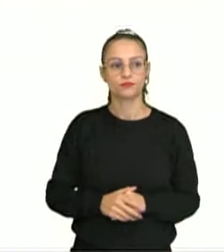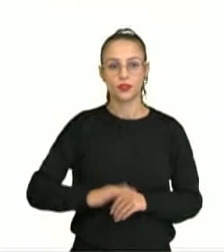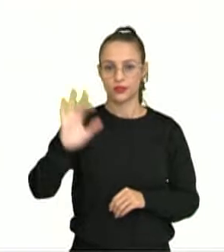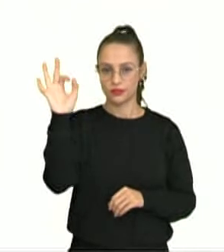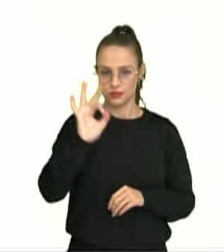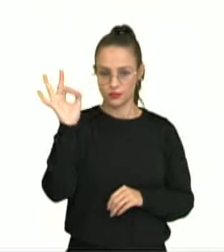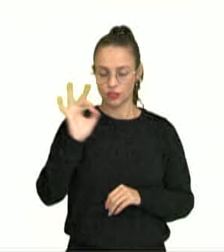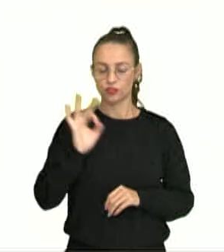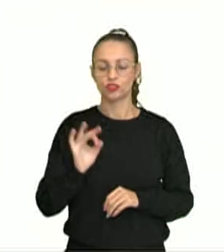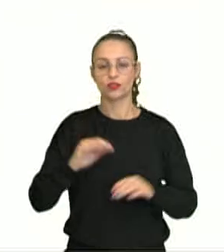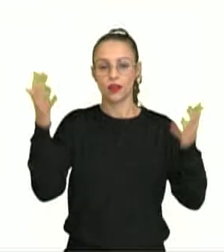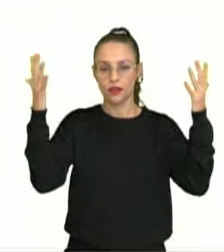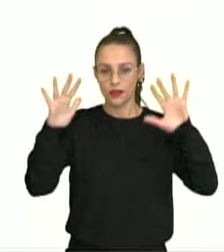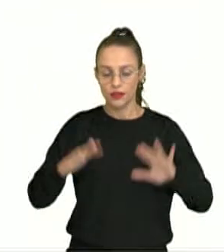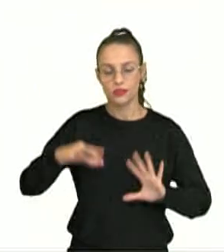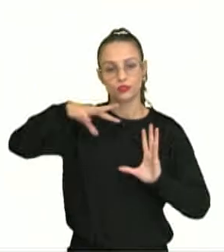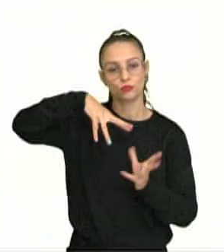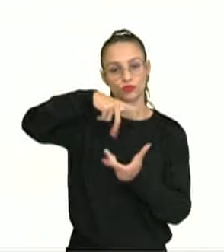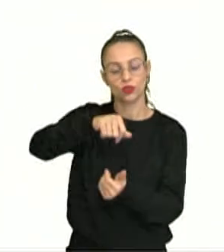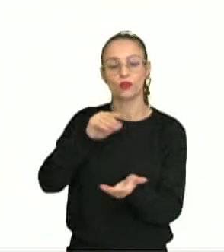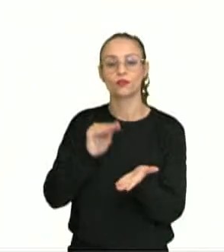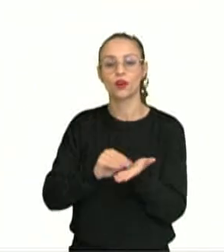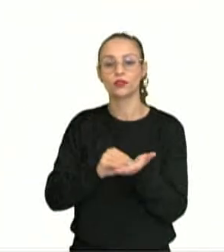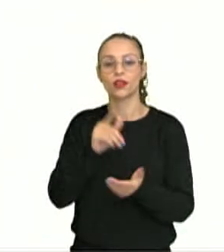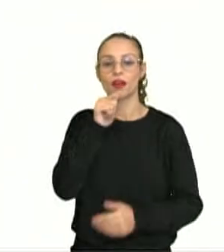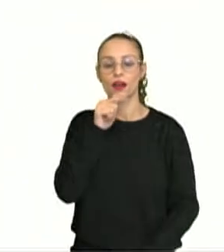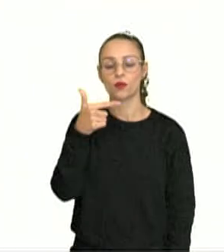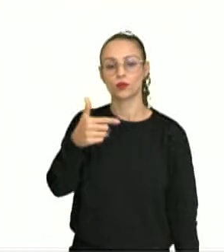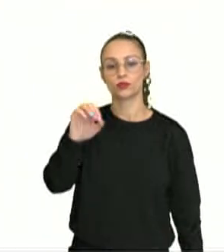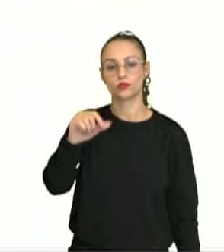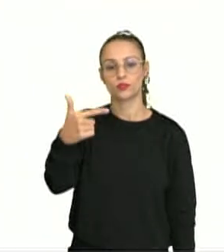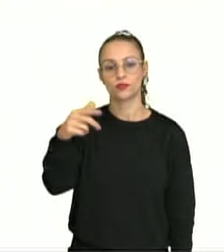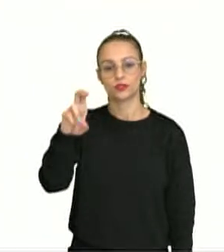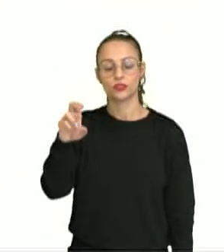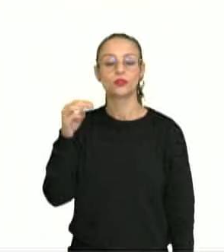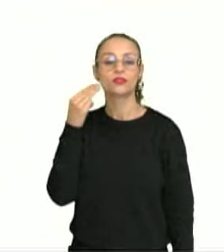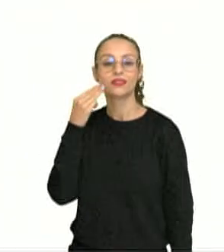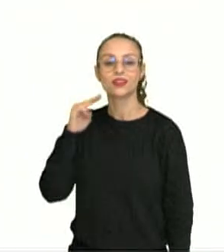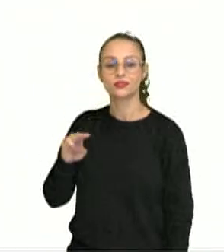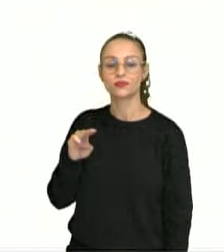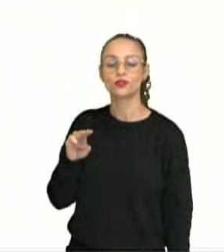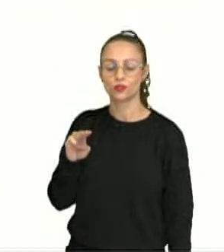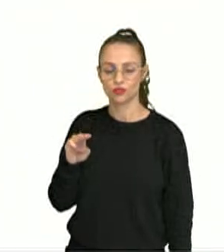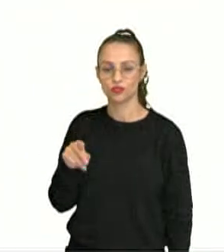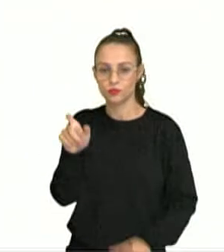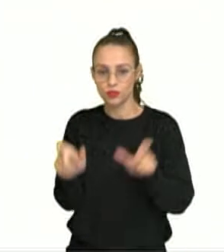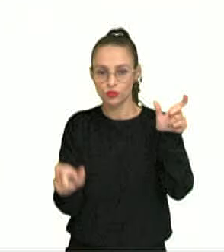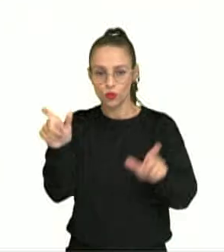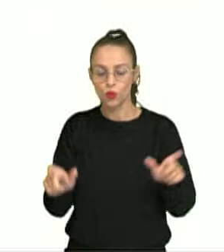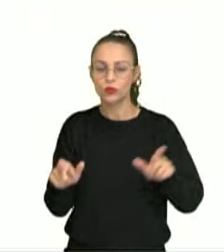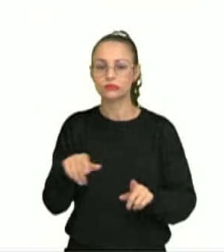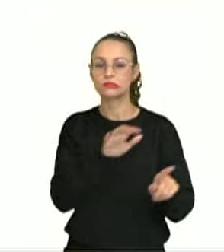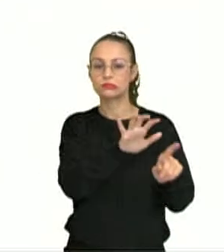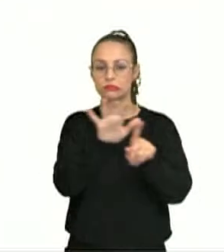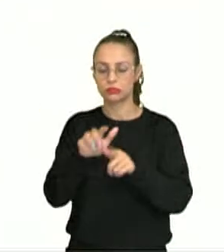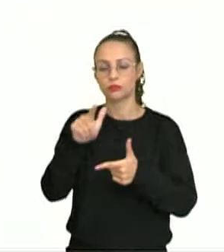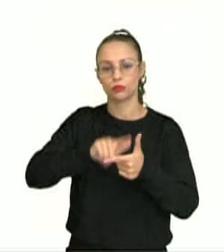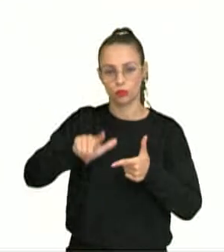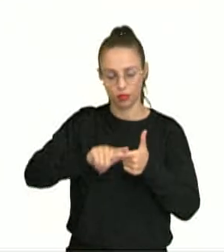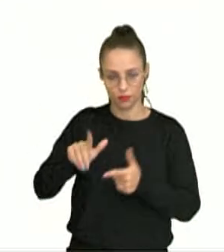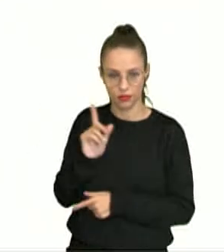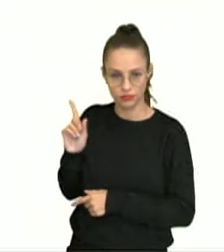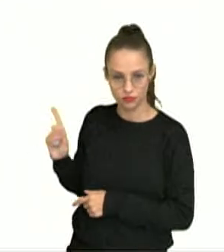Estatísticas, crise mundial, falta d'água, 2025, 3 bilhões de pessoas, provocar e problemas. Então, destacado